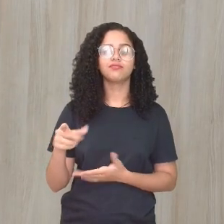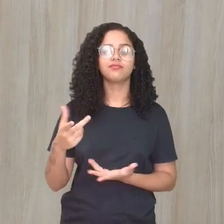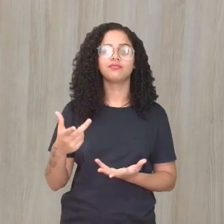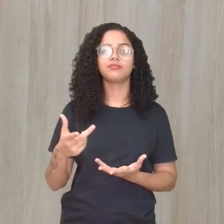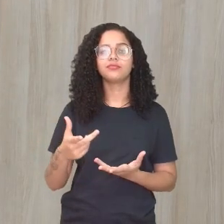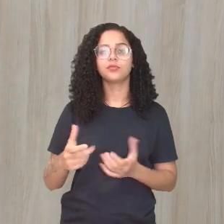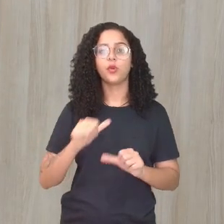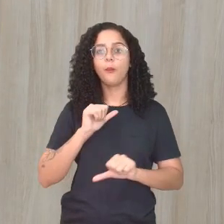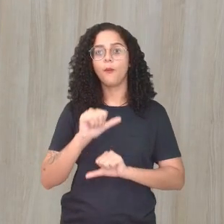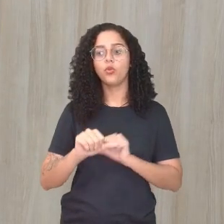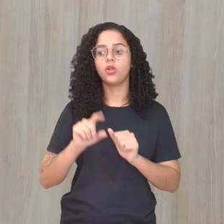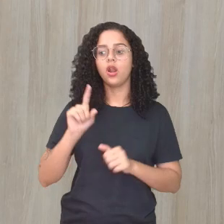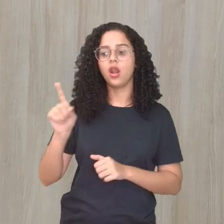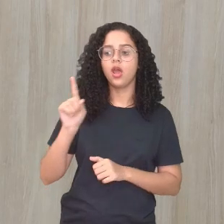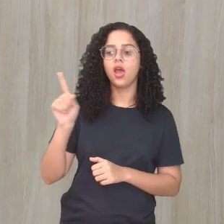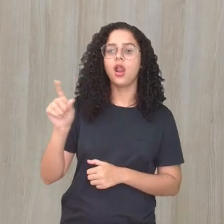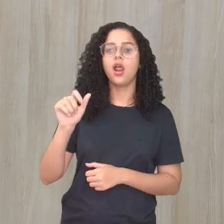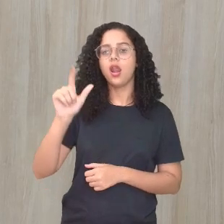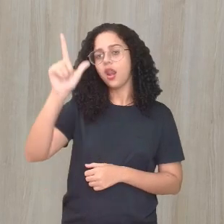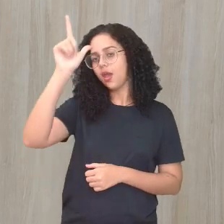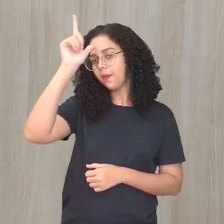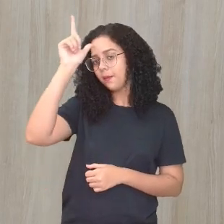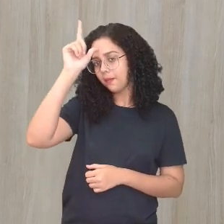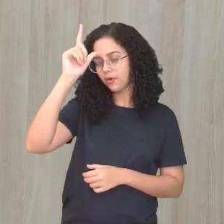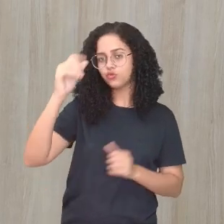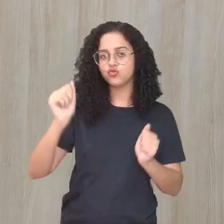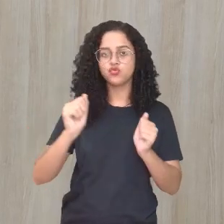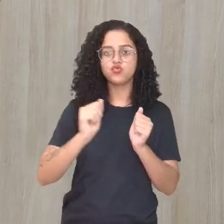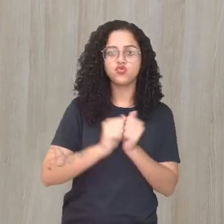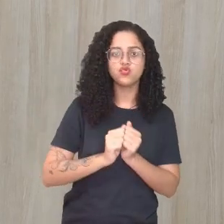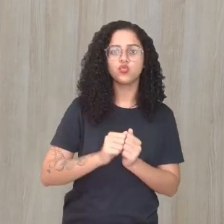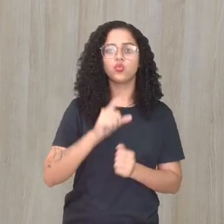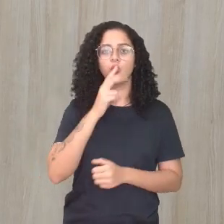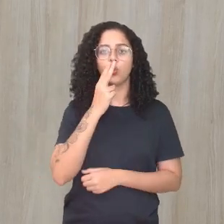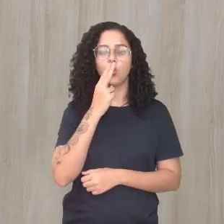na Alemanha também, né, com o nazismo, porque a gente vai